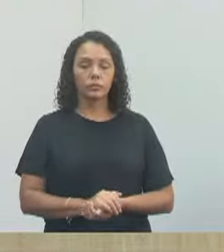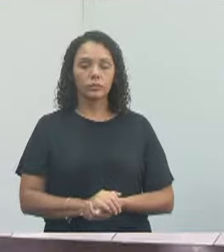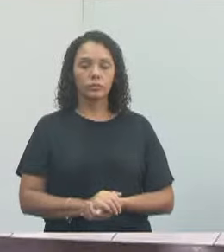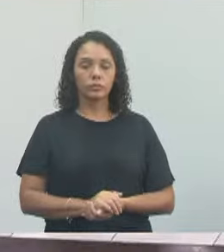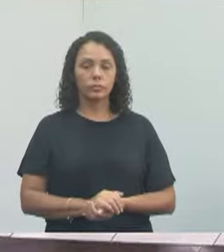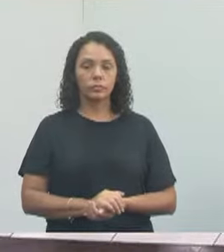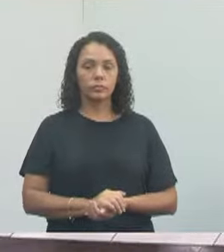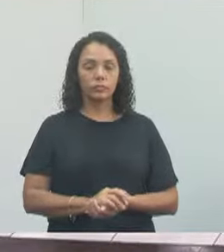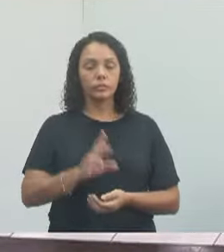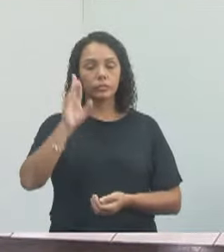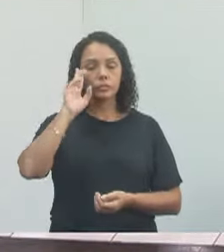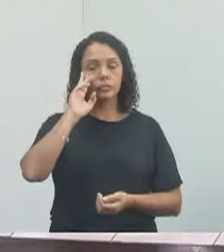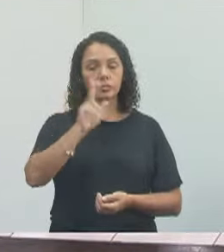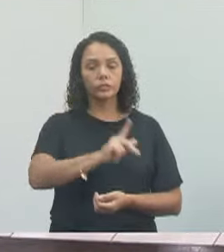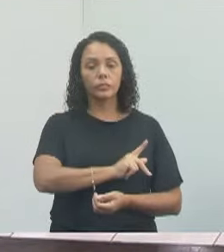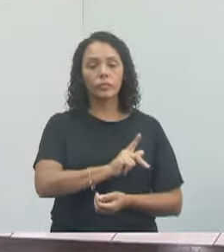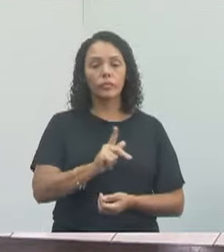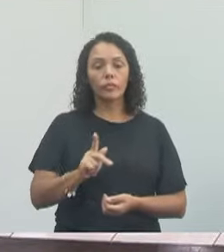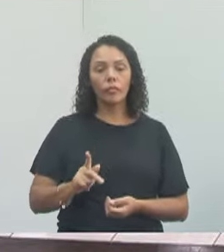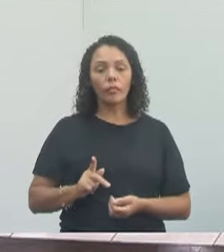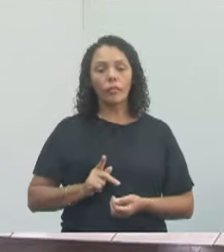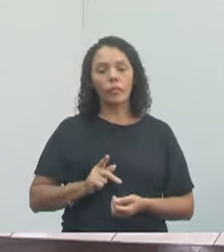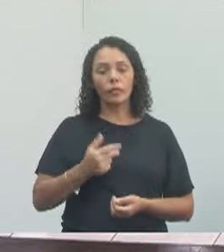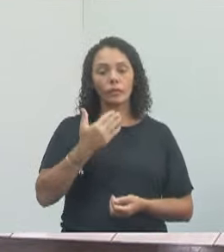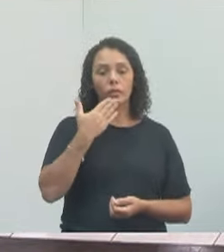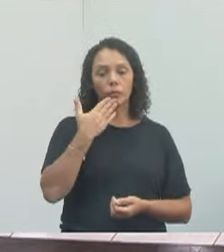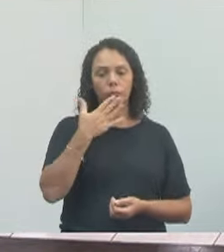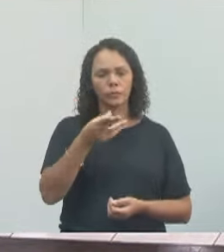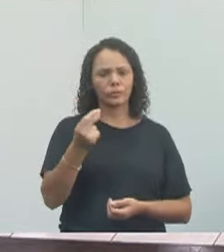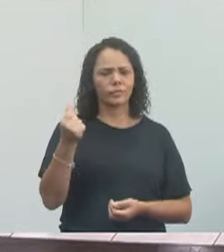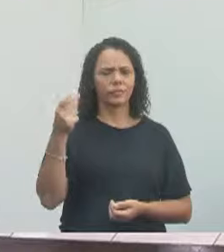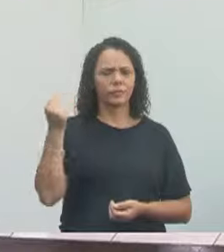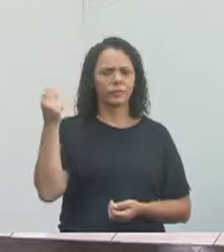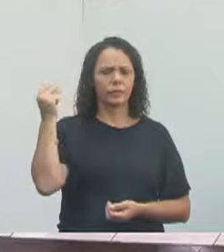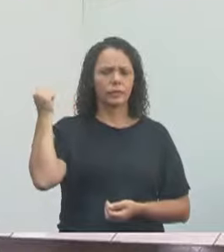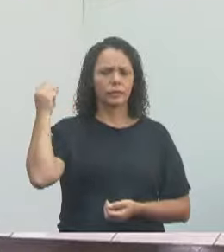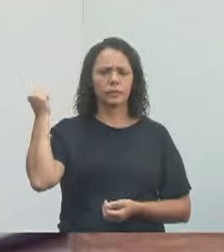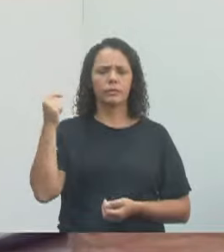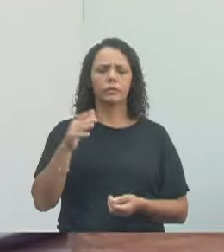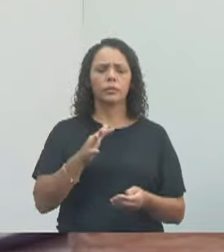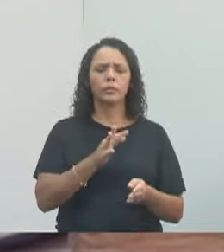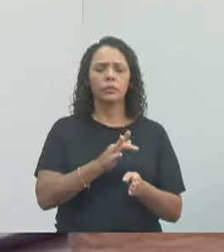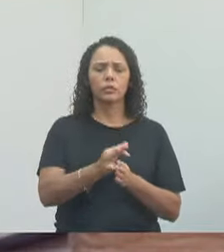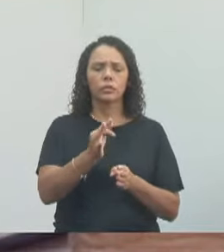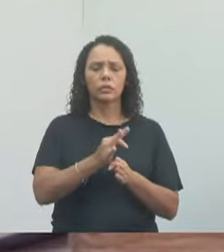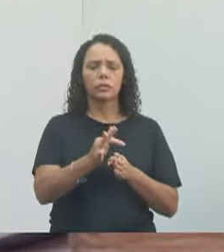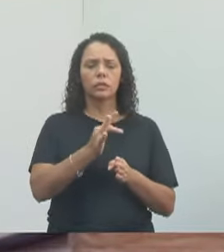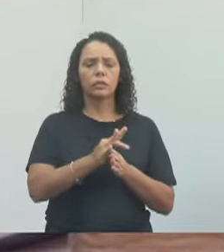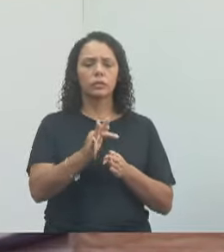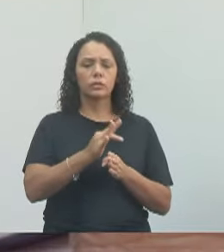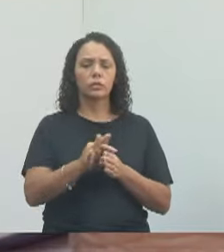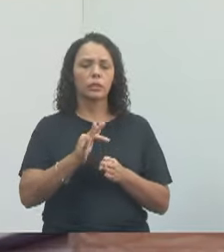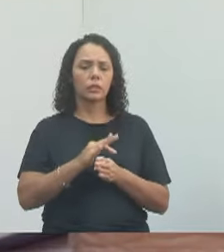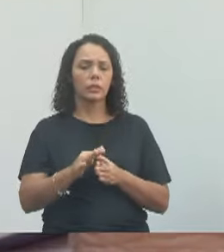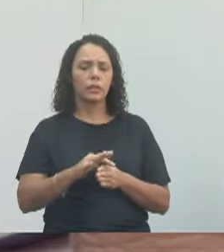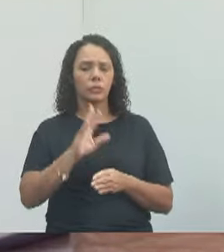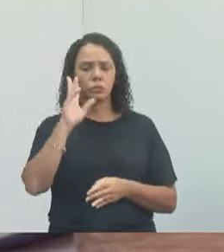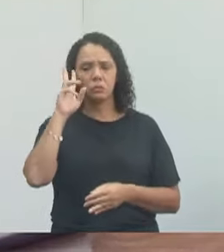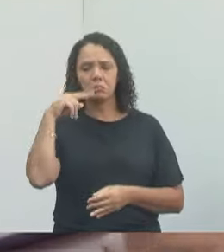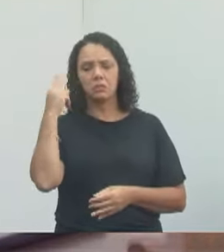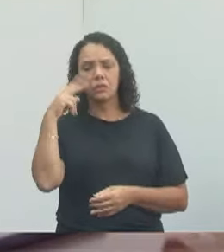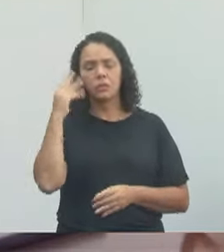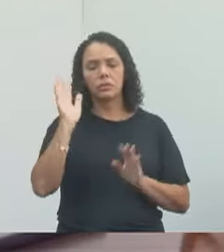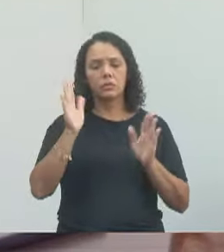votação senhor presidente é um pedido antigo já do Conselho Tutelar é de conhecimento de vários vereadores